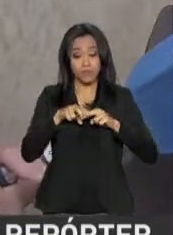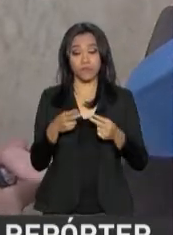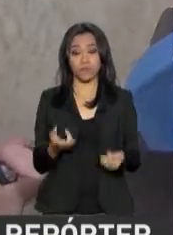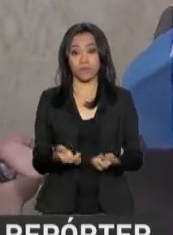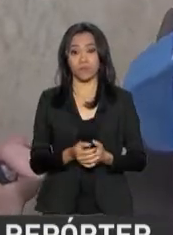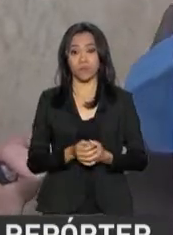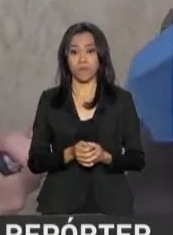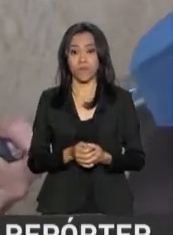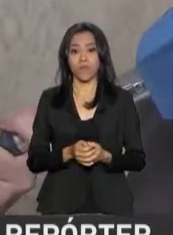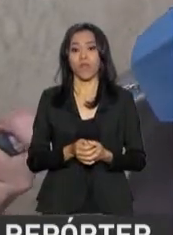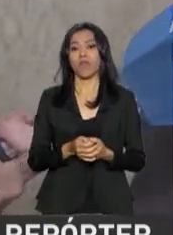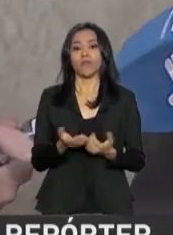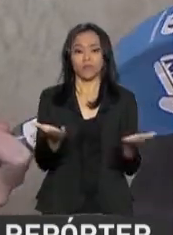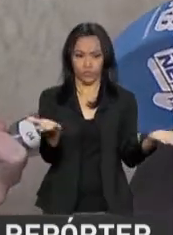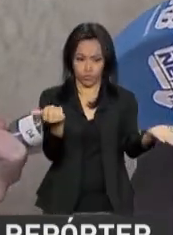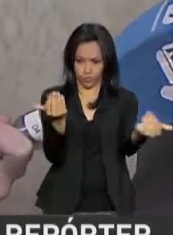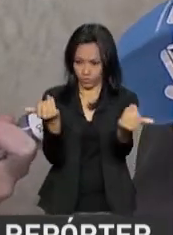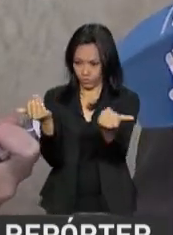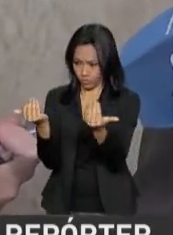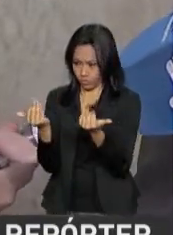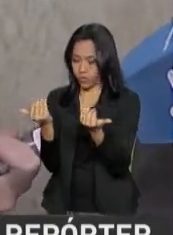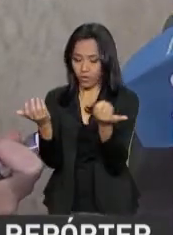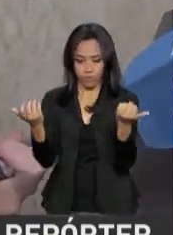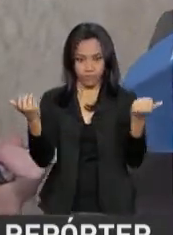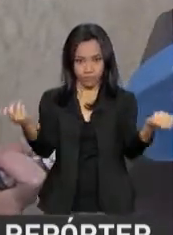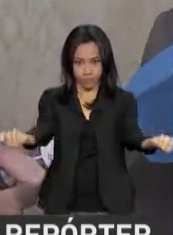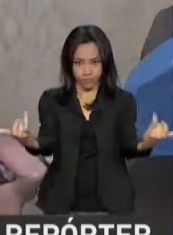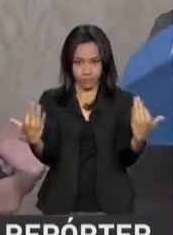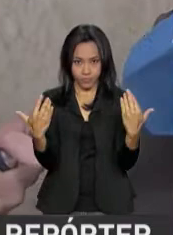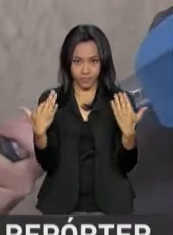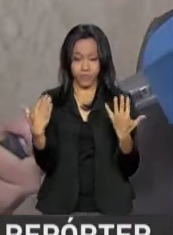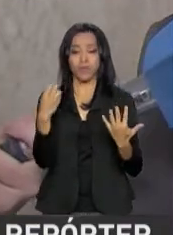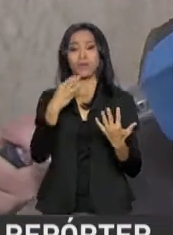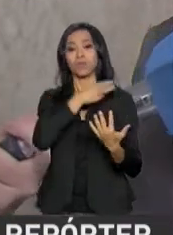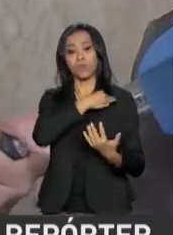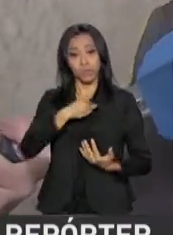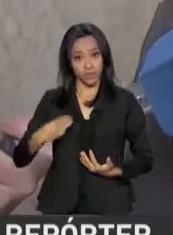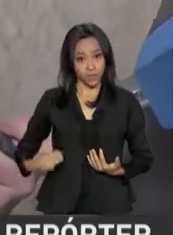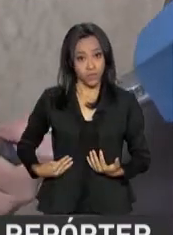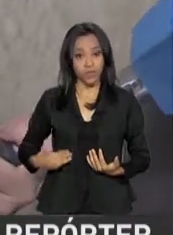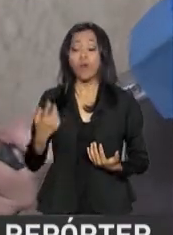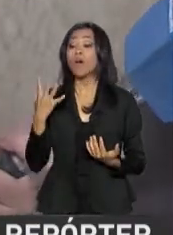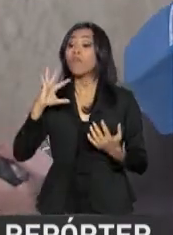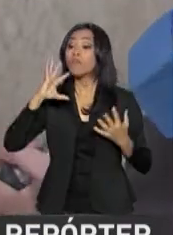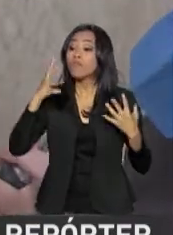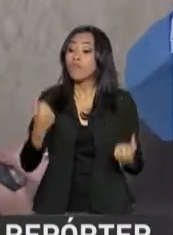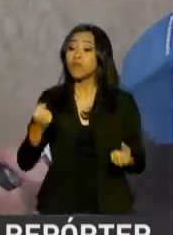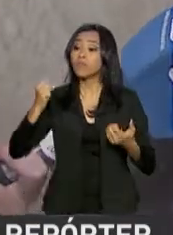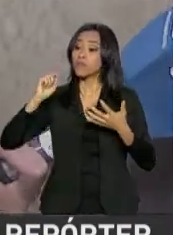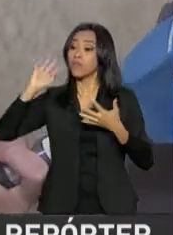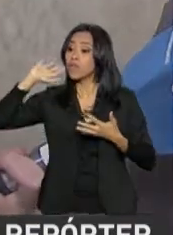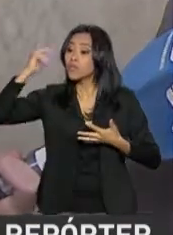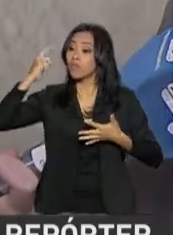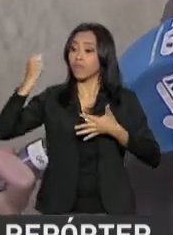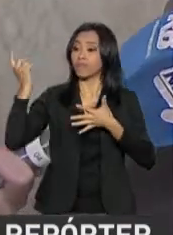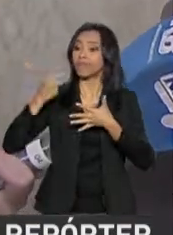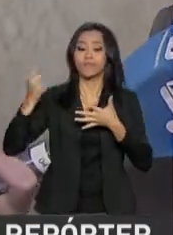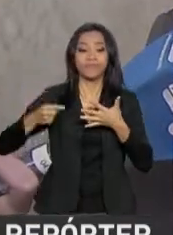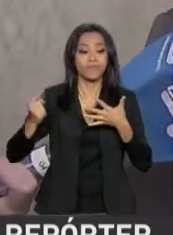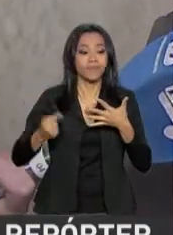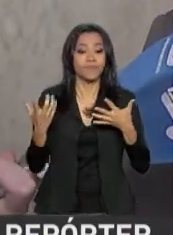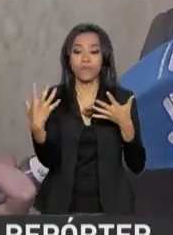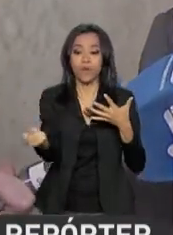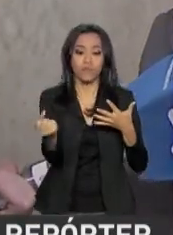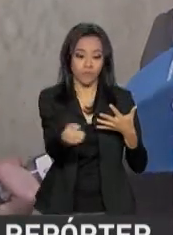eu li os ministros e solicitou sugestões de medidas que viessem a que